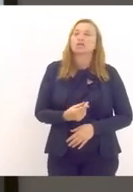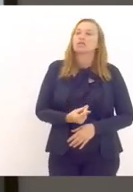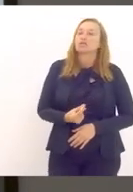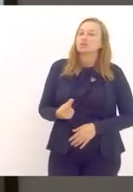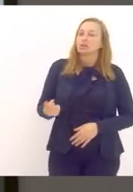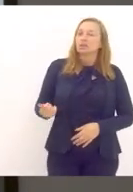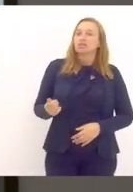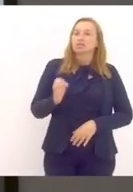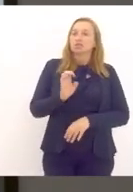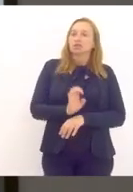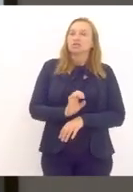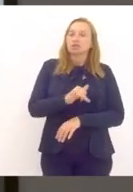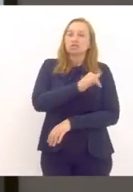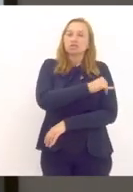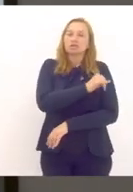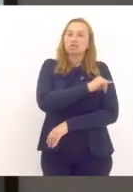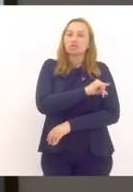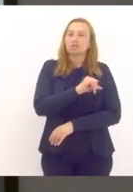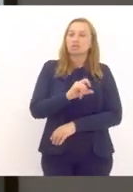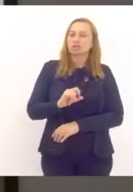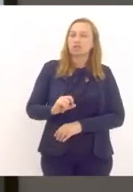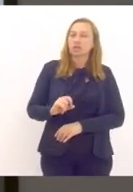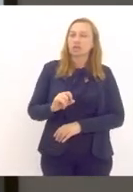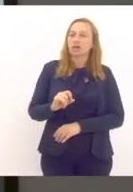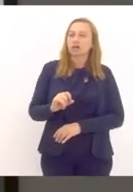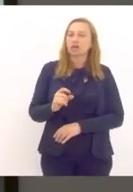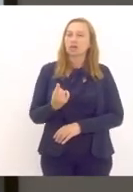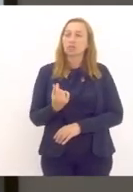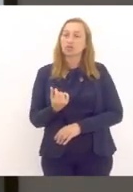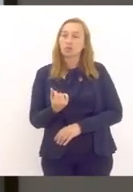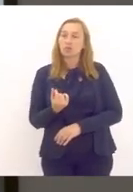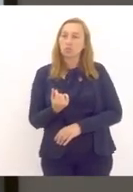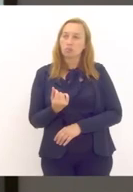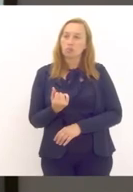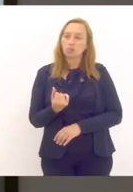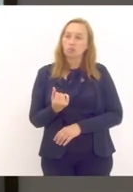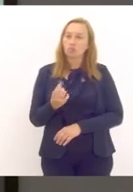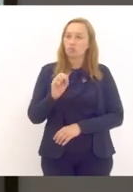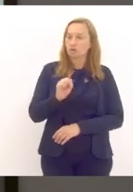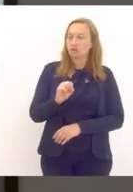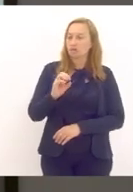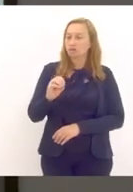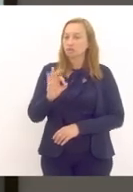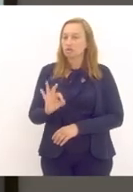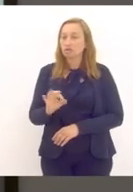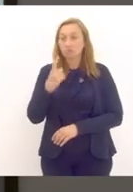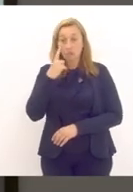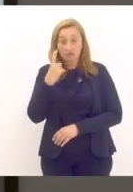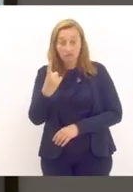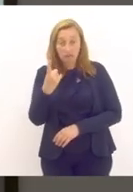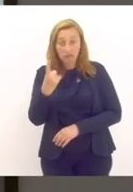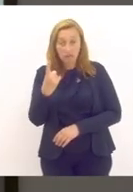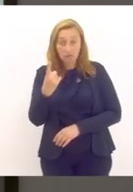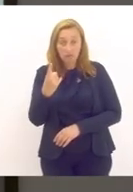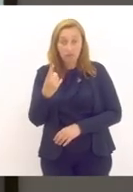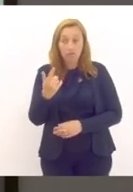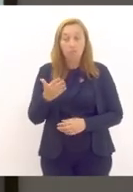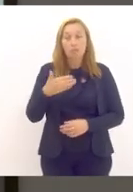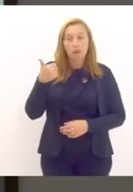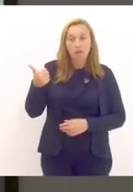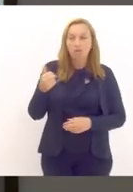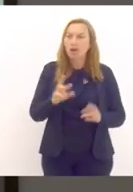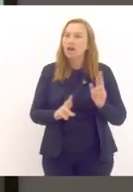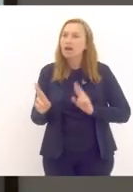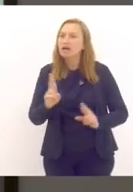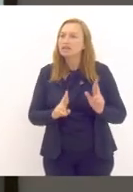Rio de Janeiro é aumentar a receita, é desenvolvimento. Olha como é que uma melhoria na receita melhora a nossa relação